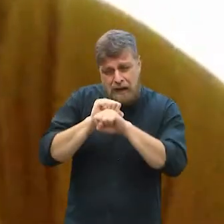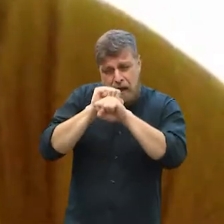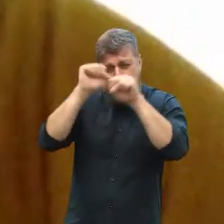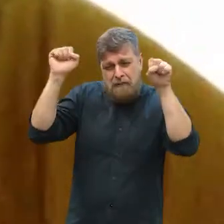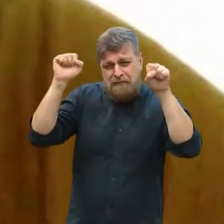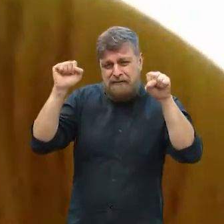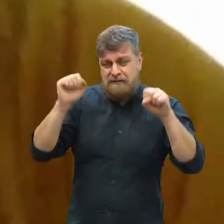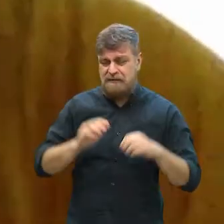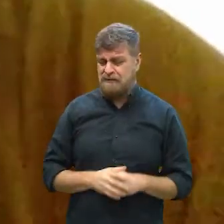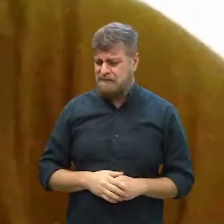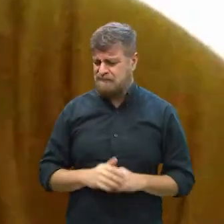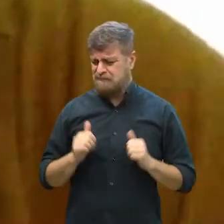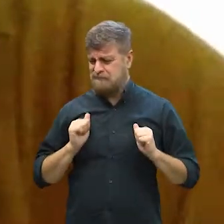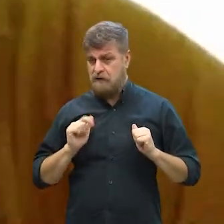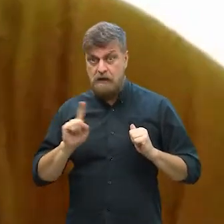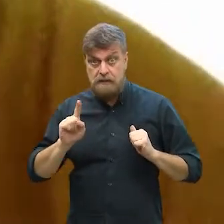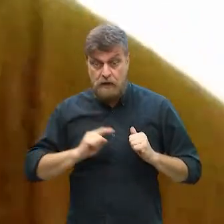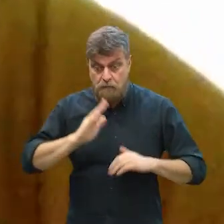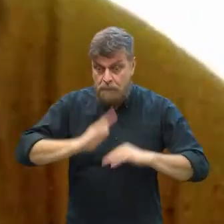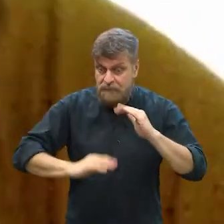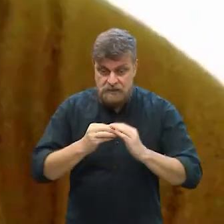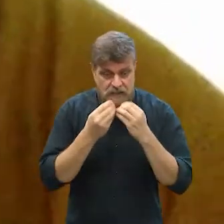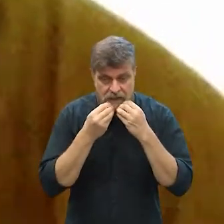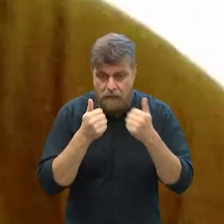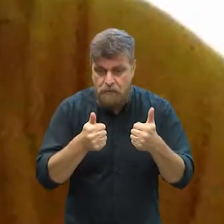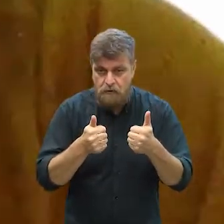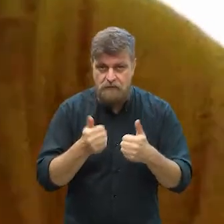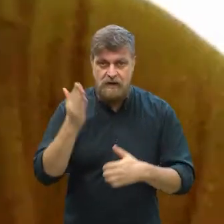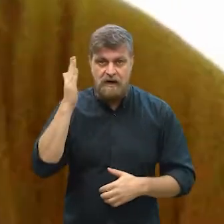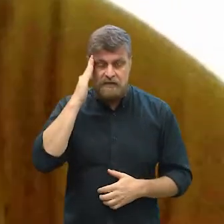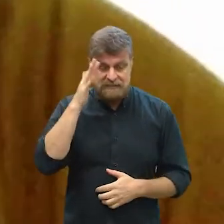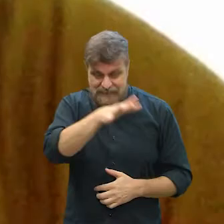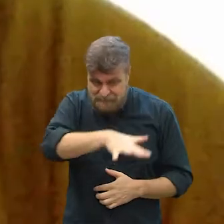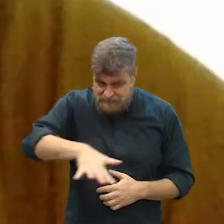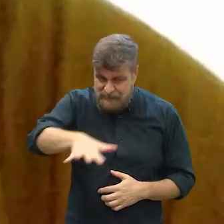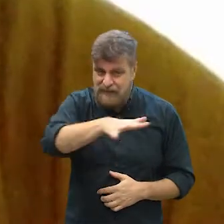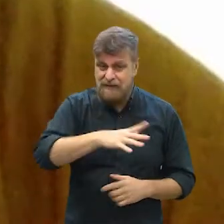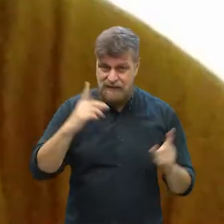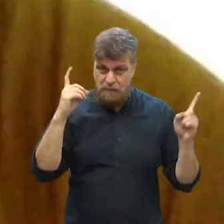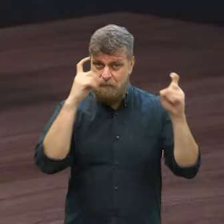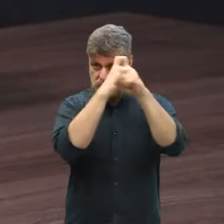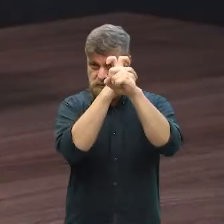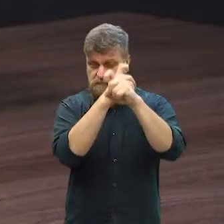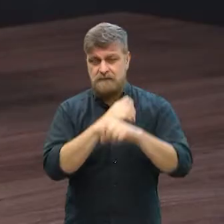e resolver fazer alguma coisa sempre de bom, mesmo diante de um cenário que às vezes não é tão favorável, né?